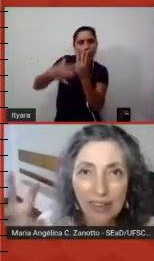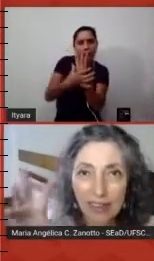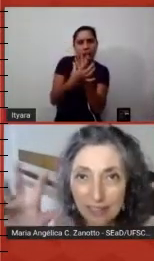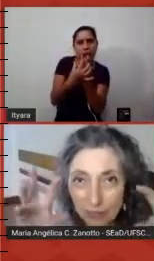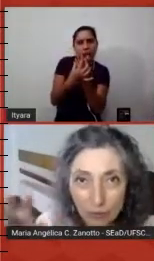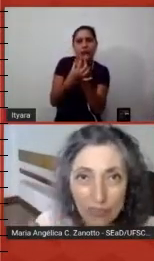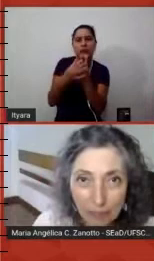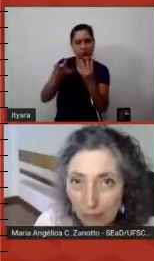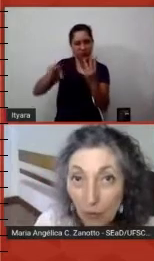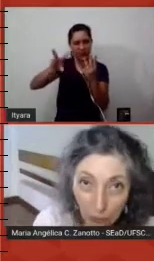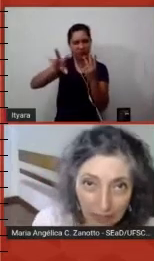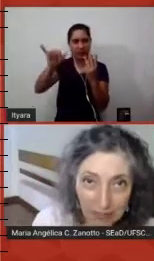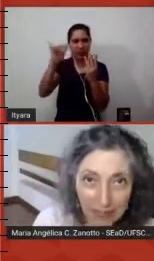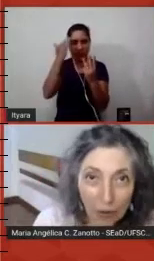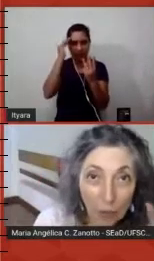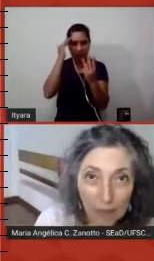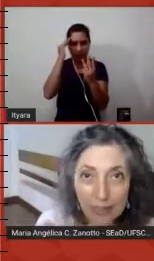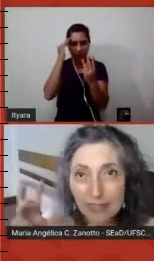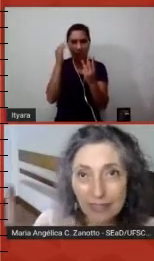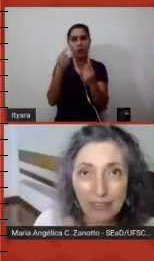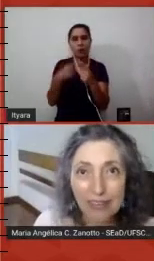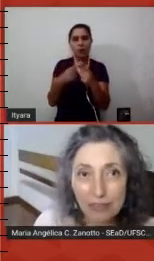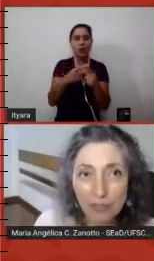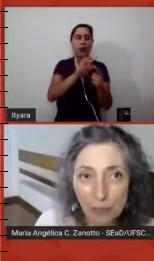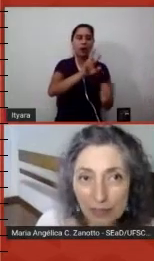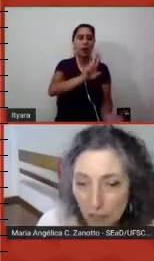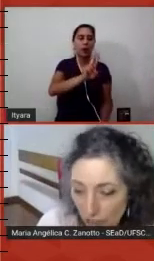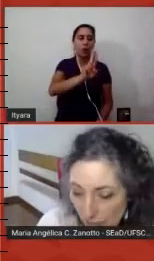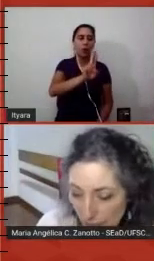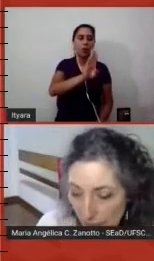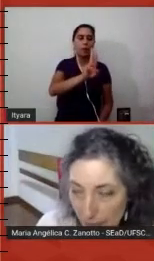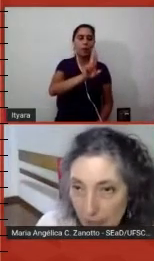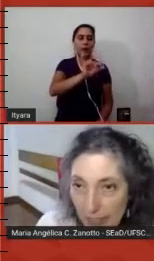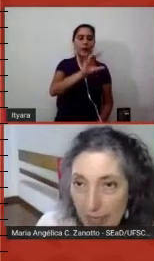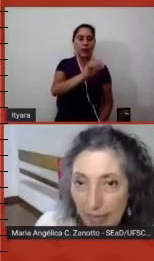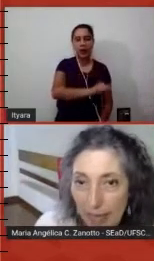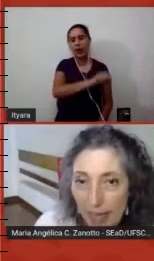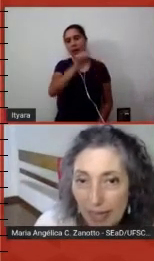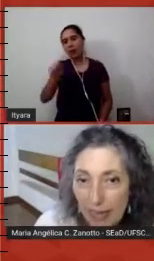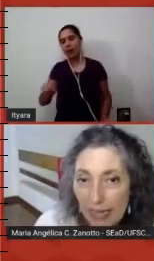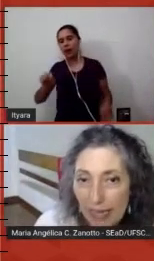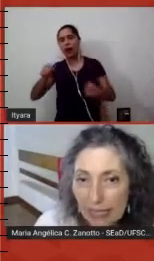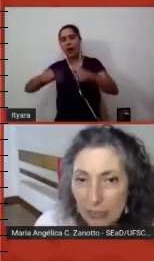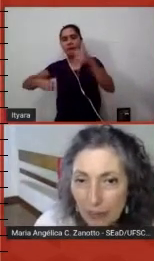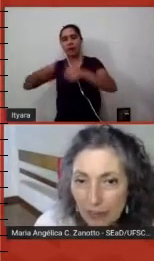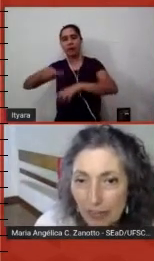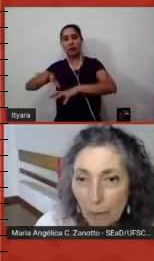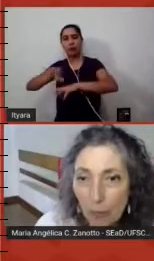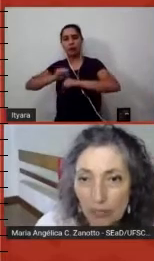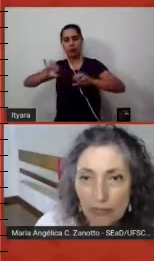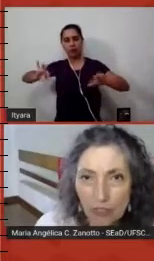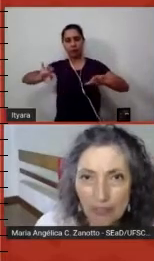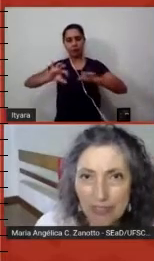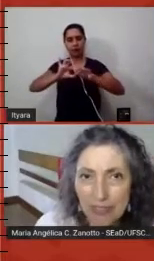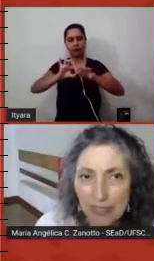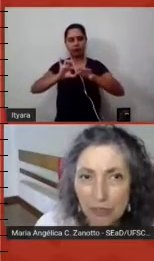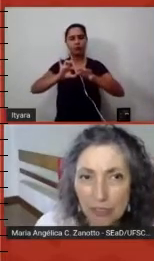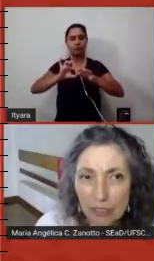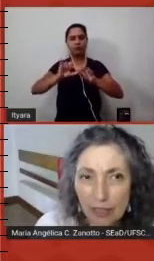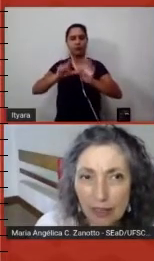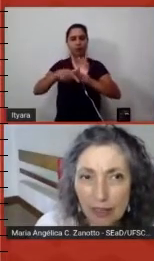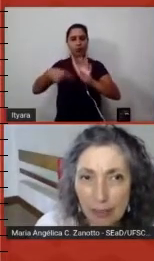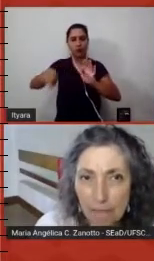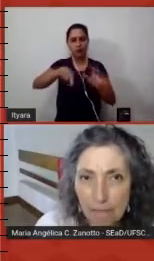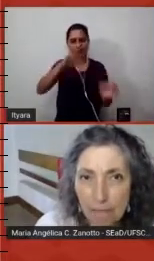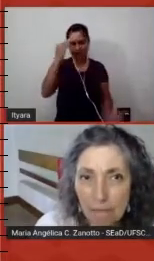duas coisas, né, rubricas e avaliação formativa, né. Então, para falar um pouquinho de